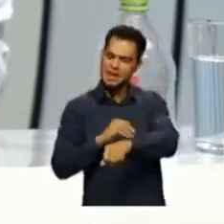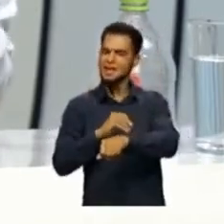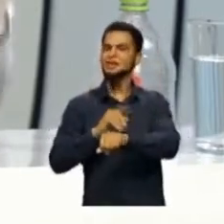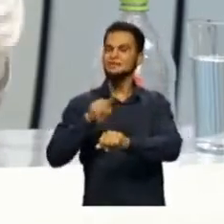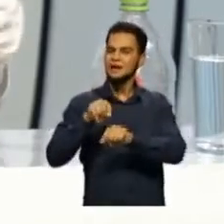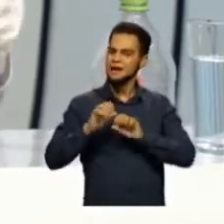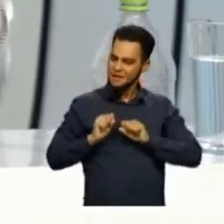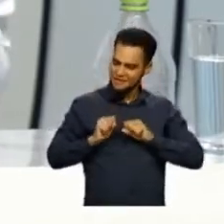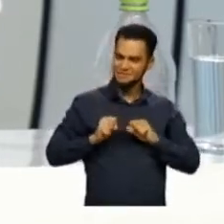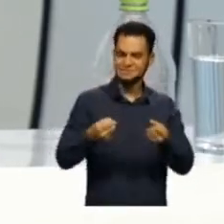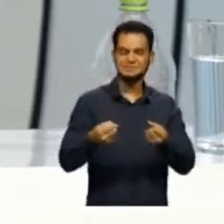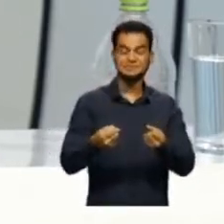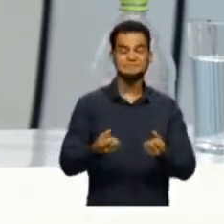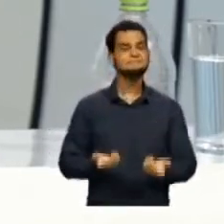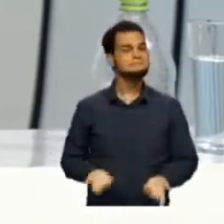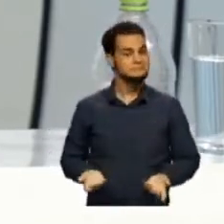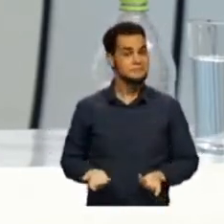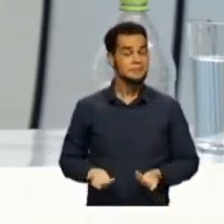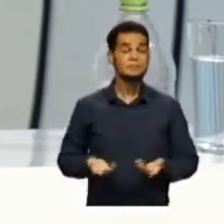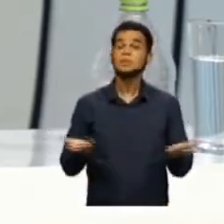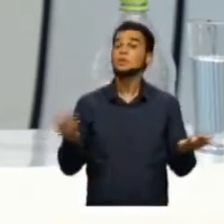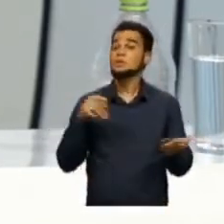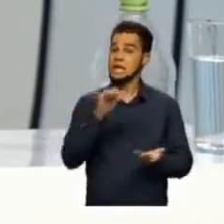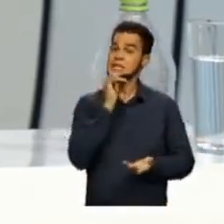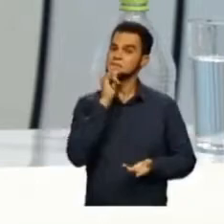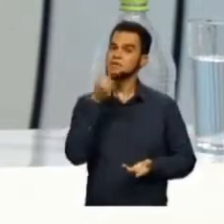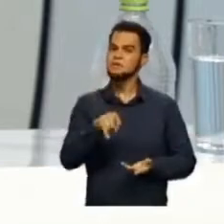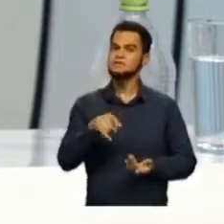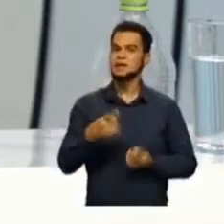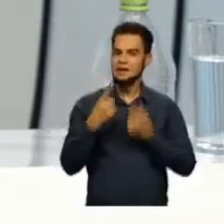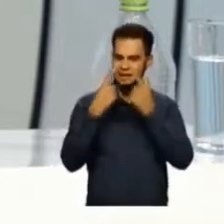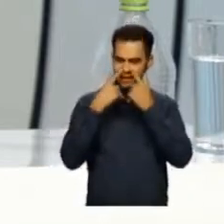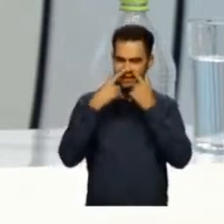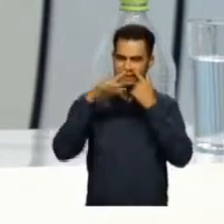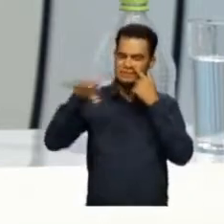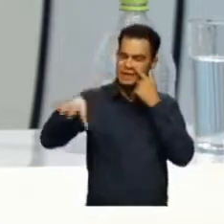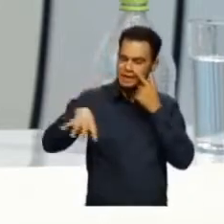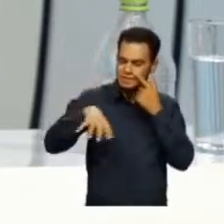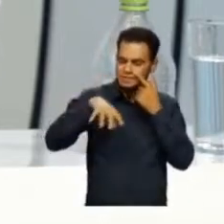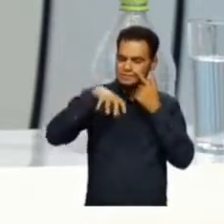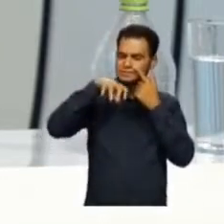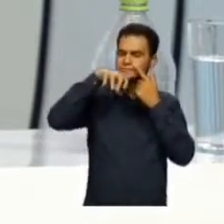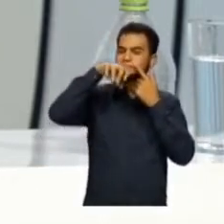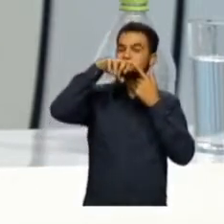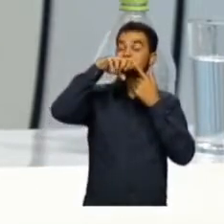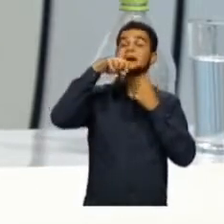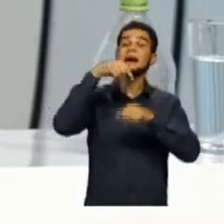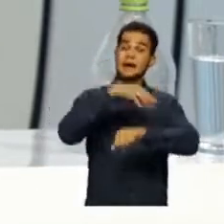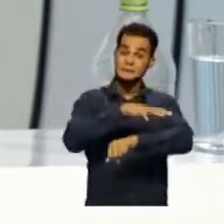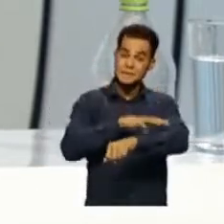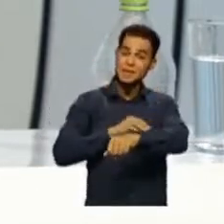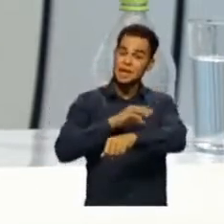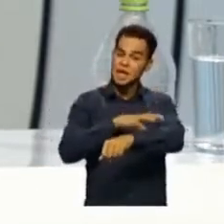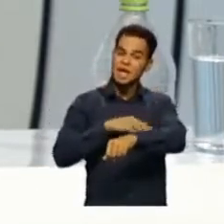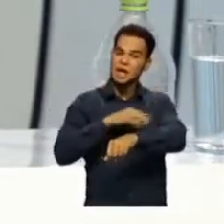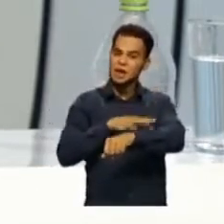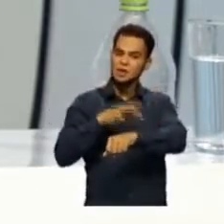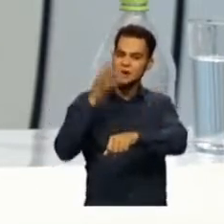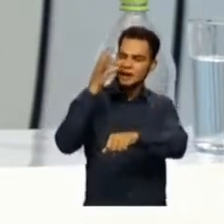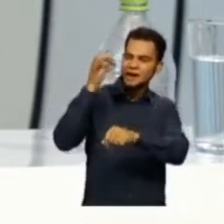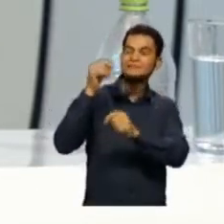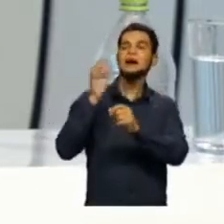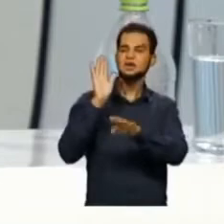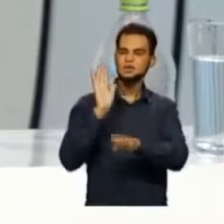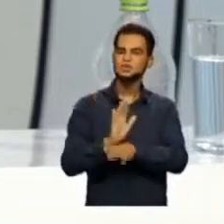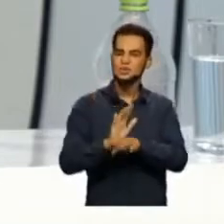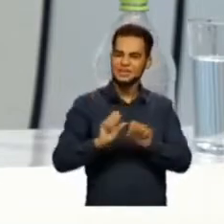quando você respira pelo nariz, esses pelos presentes no seu nariz vai filtrar o ar. Essas fossas nasais